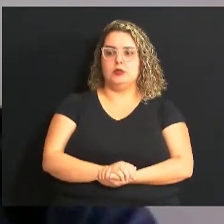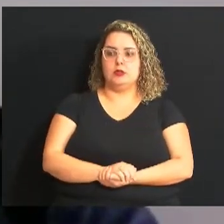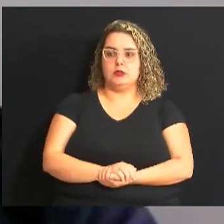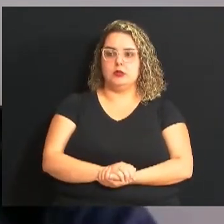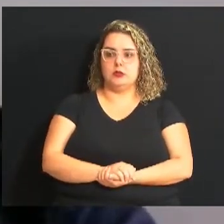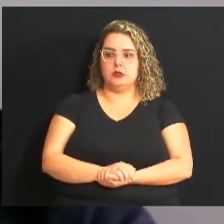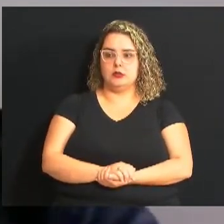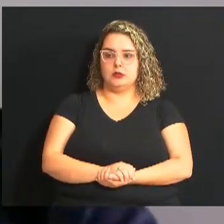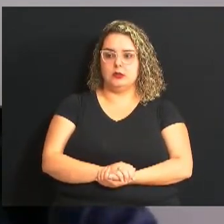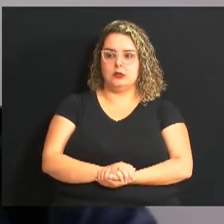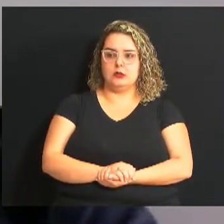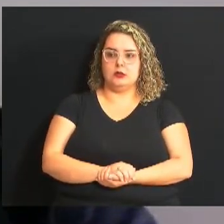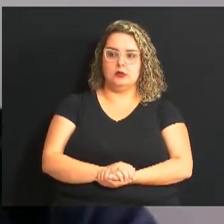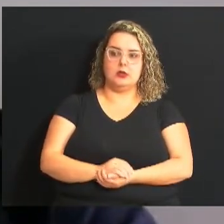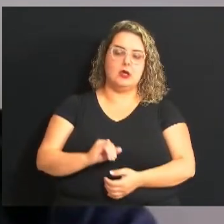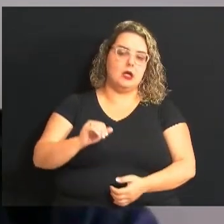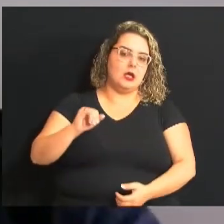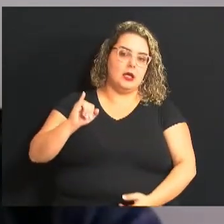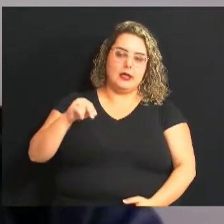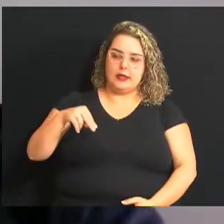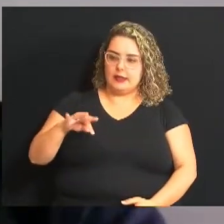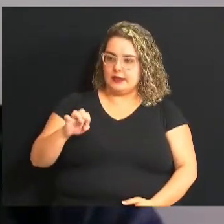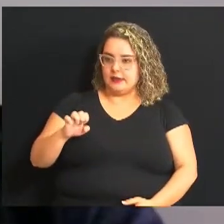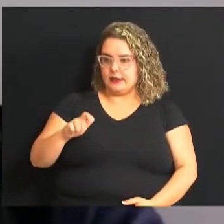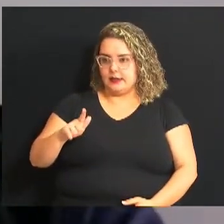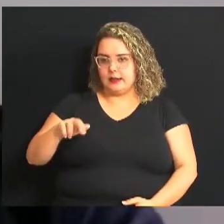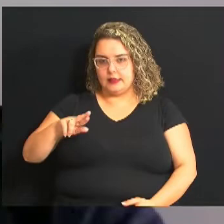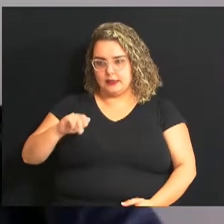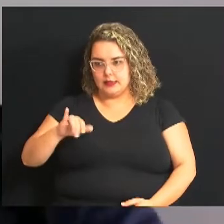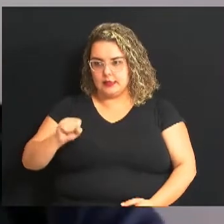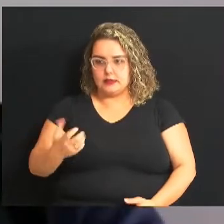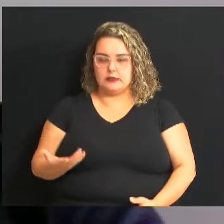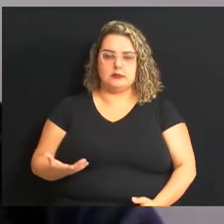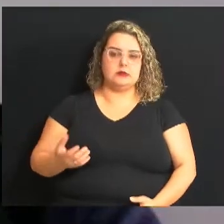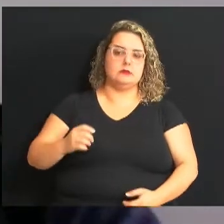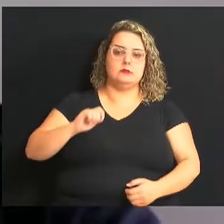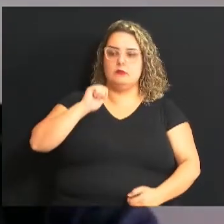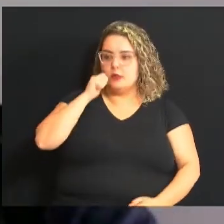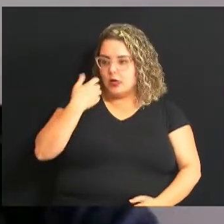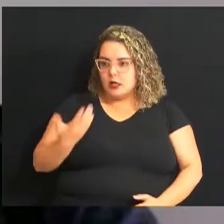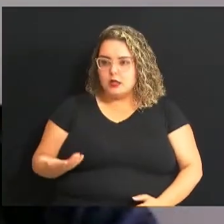grãos integrais, tá? Pode ser o pão integral, tal. Frutas,